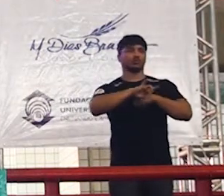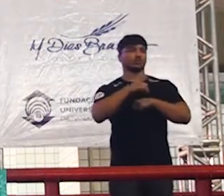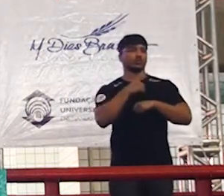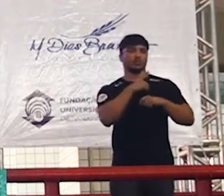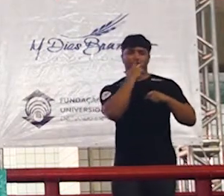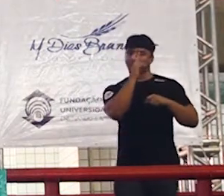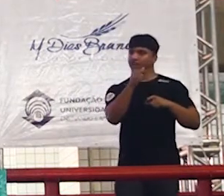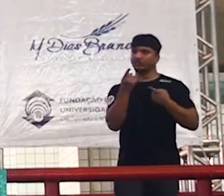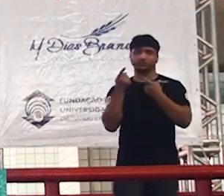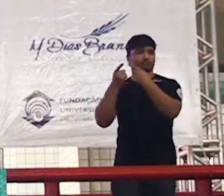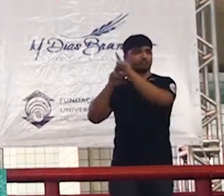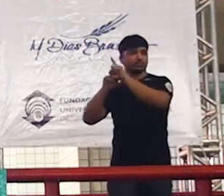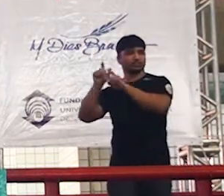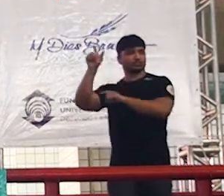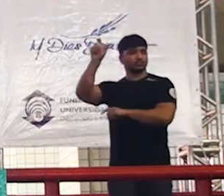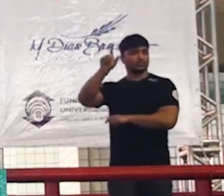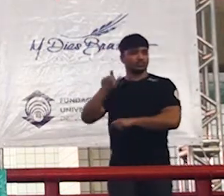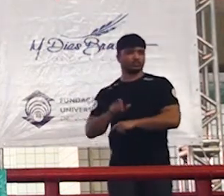é rival do dele.